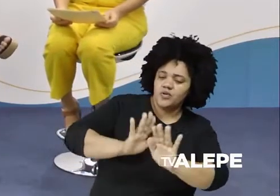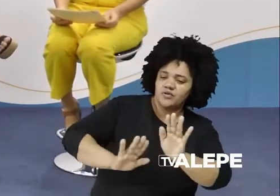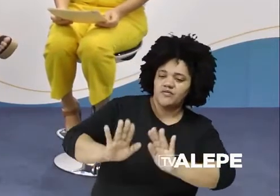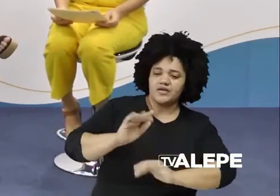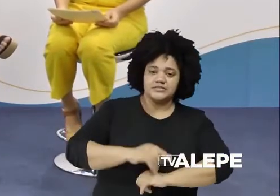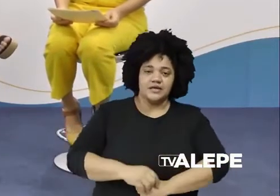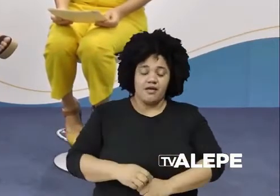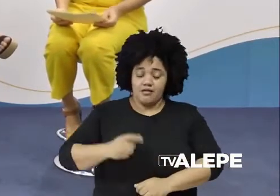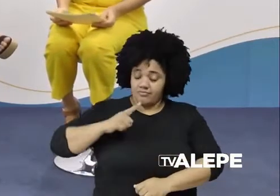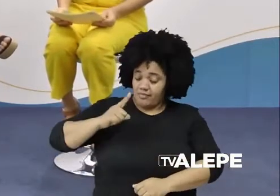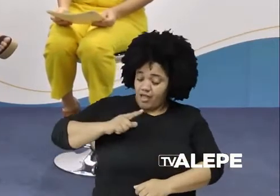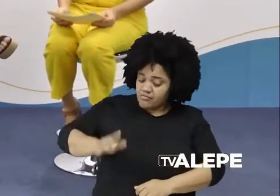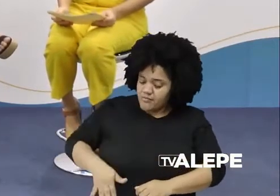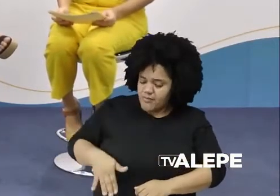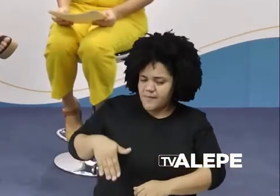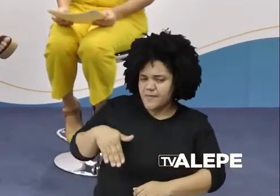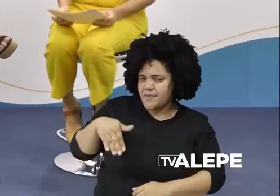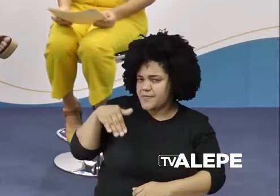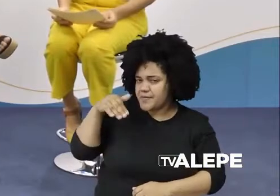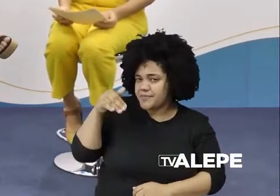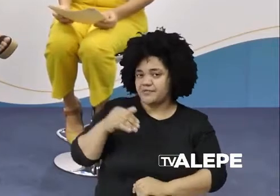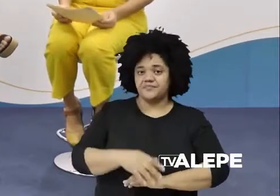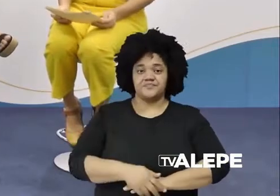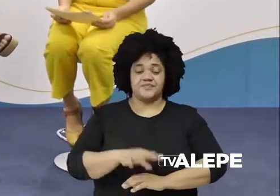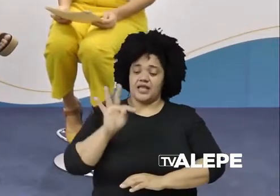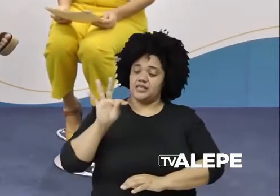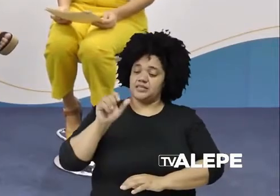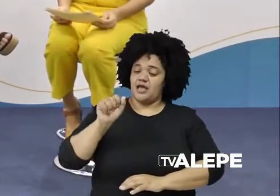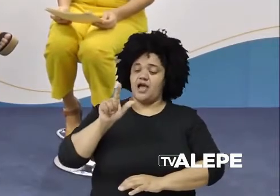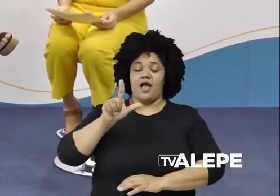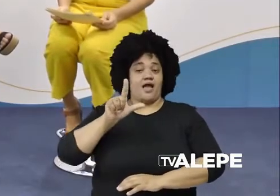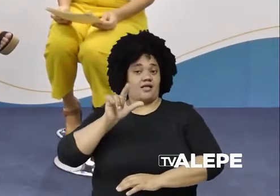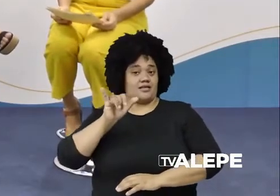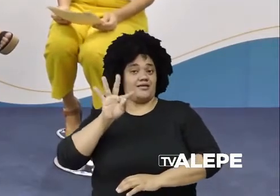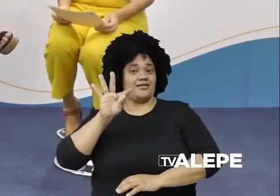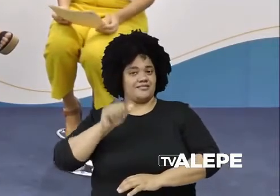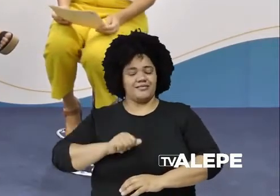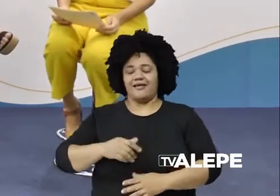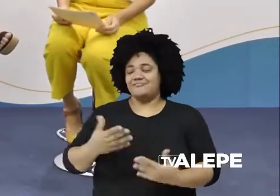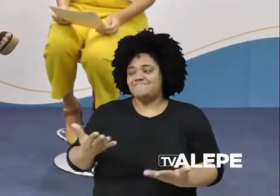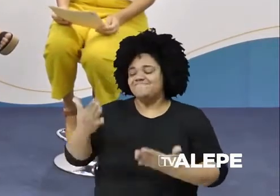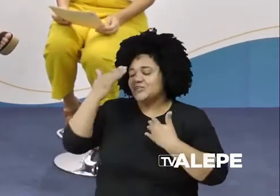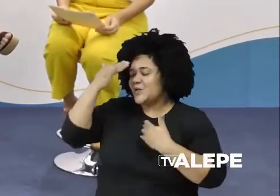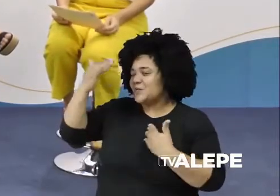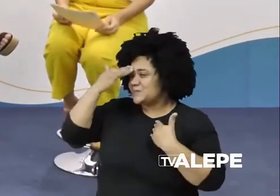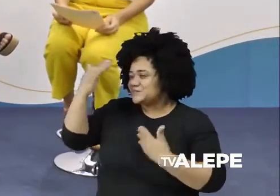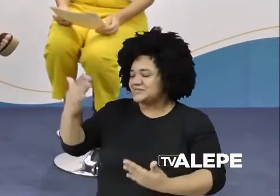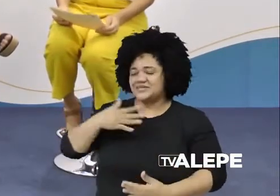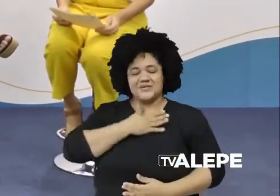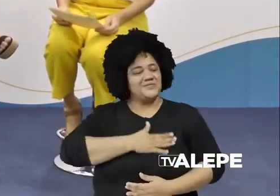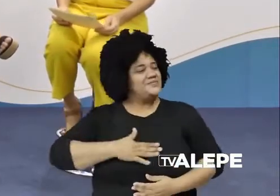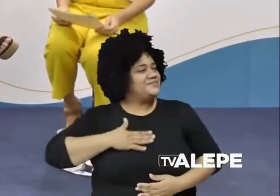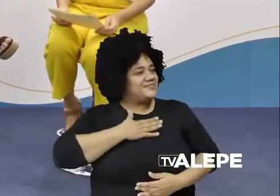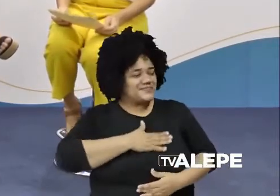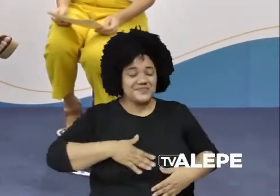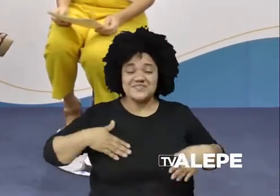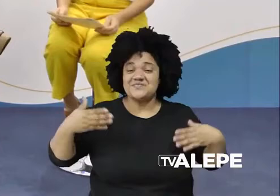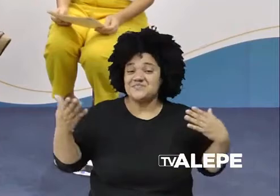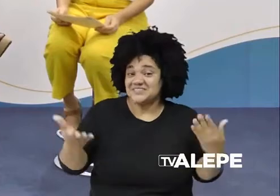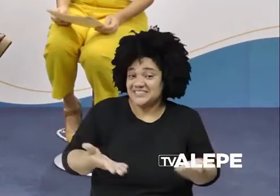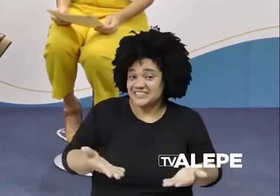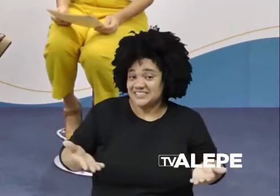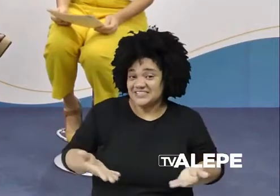da primeira infância. Talita Monteiro. Obrigada, Renata. É um prazer imenso estar aqui com